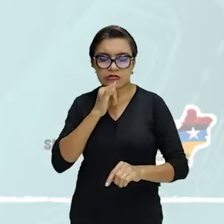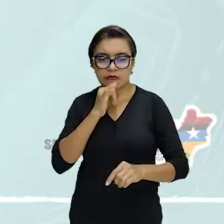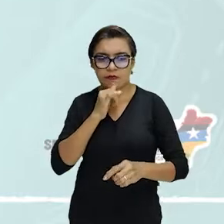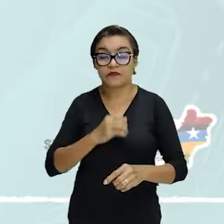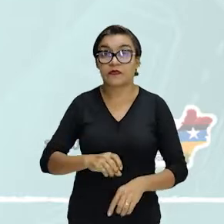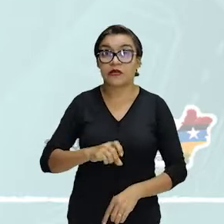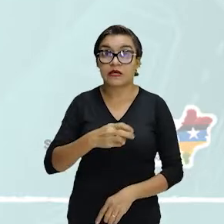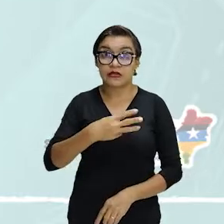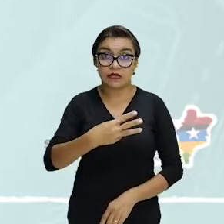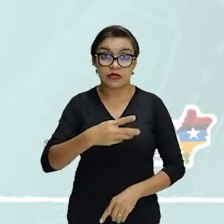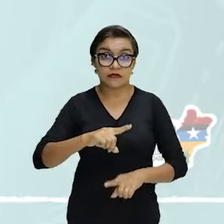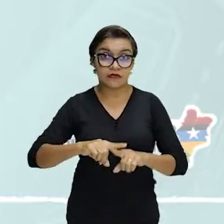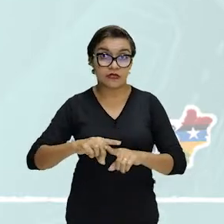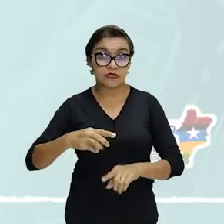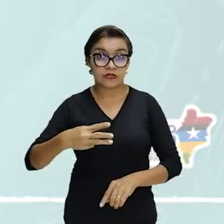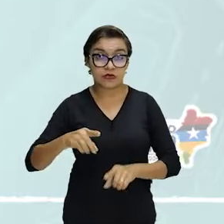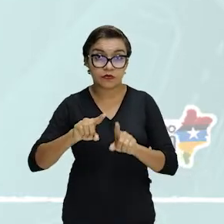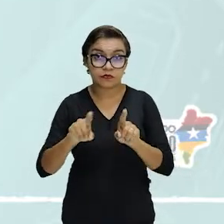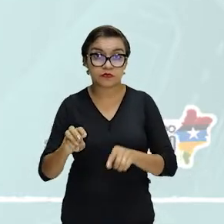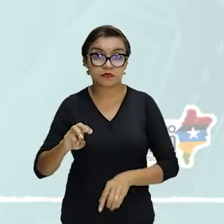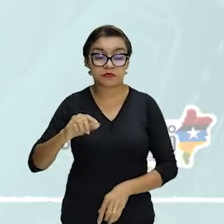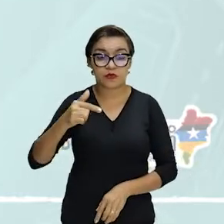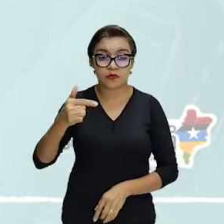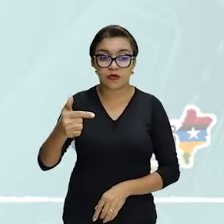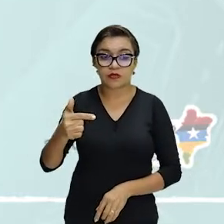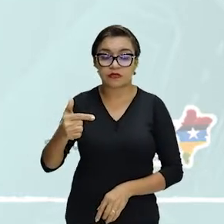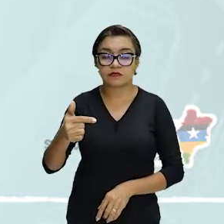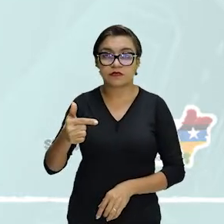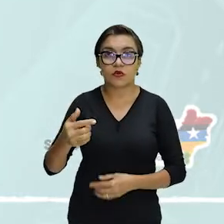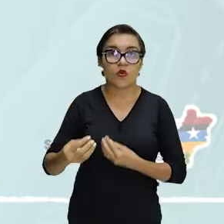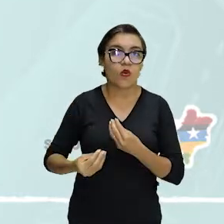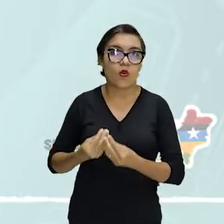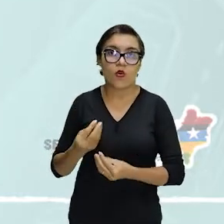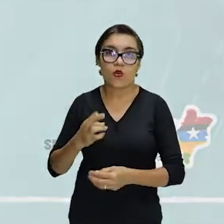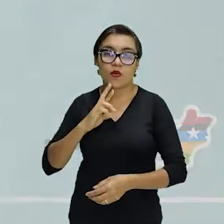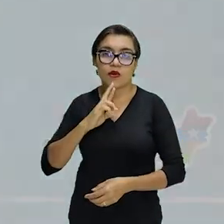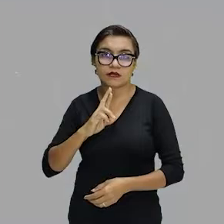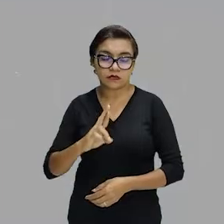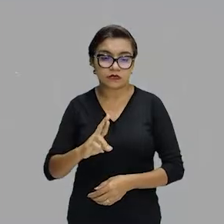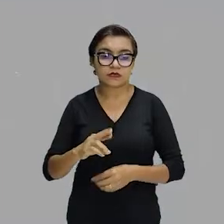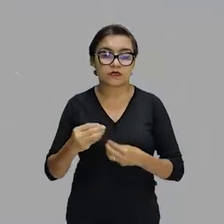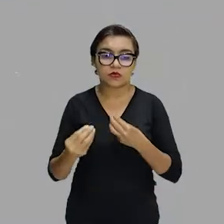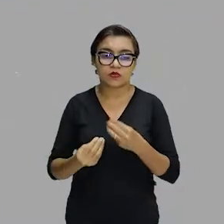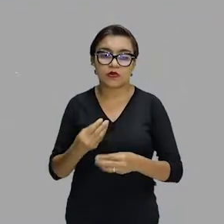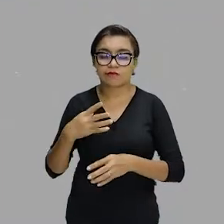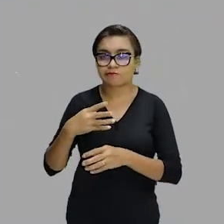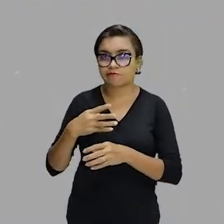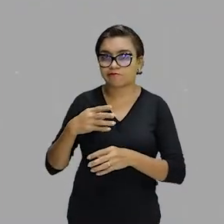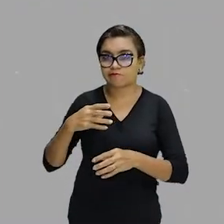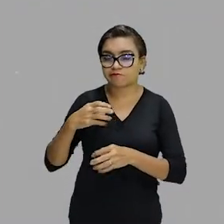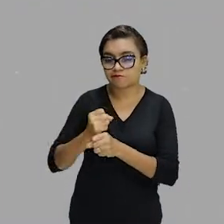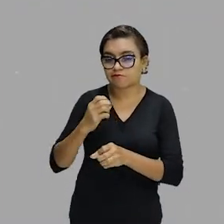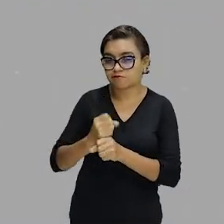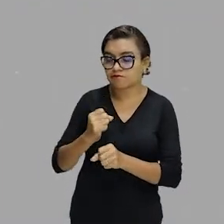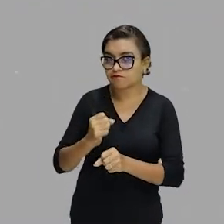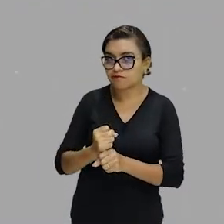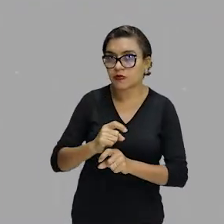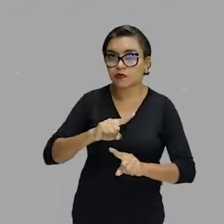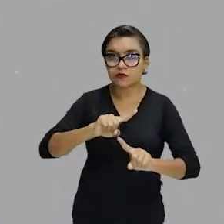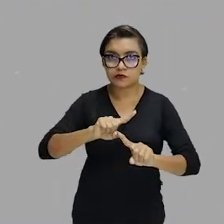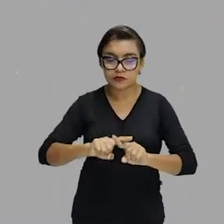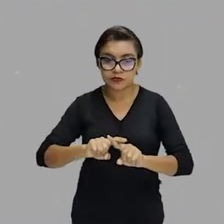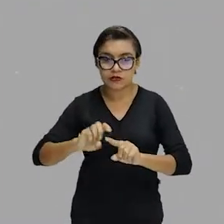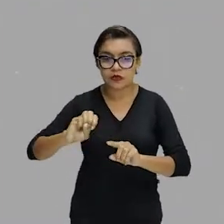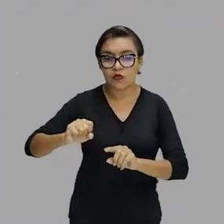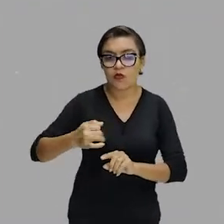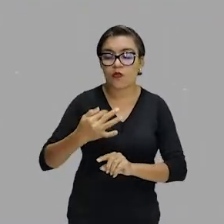elevado ao quadrado. Então, nós desenvolvemos colocando essa multiplicação na quantidade que aparece no expoente. Então,